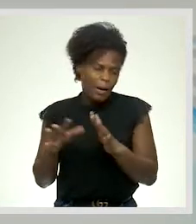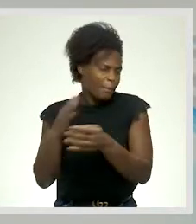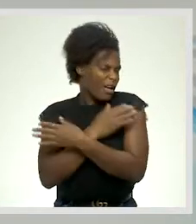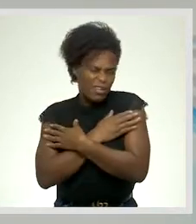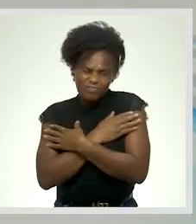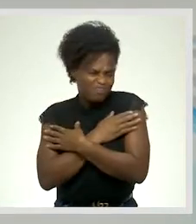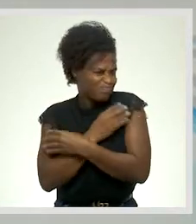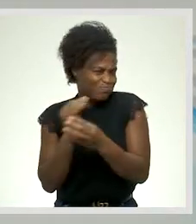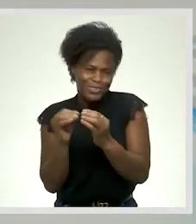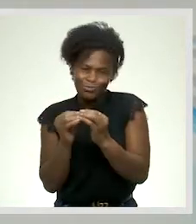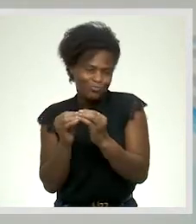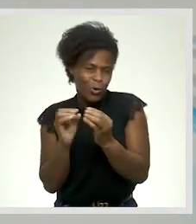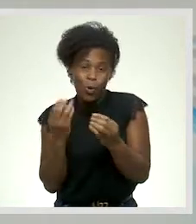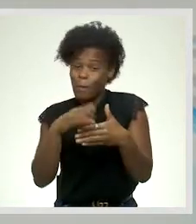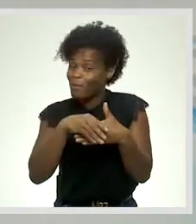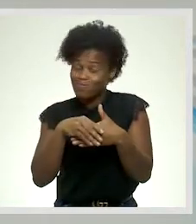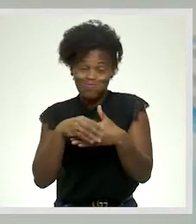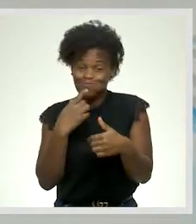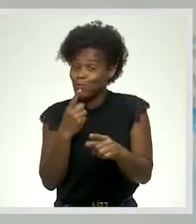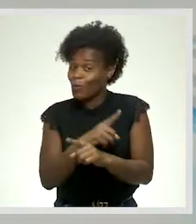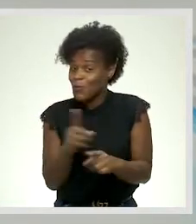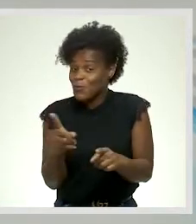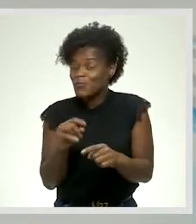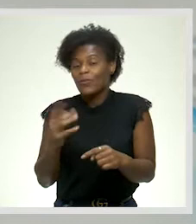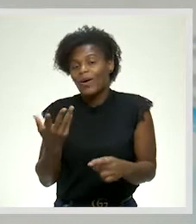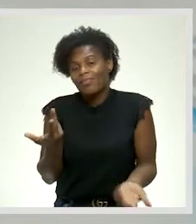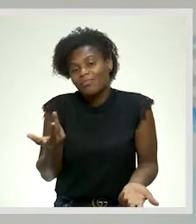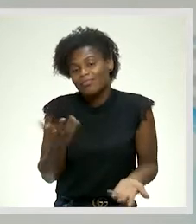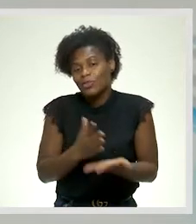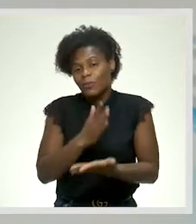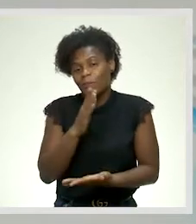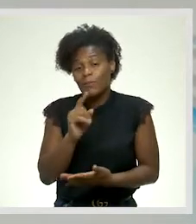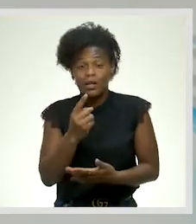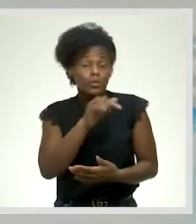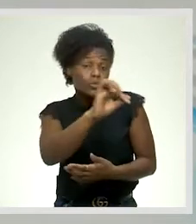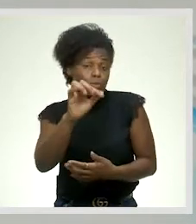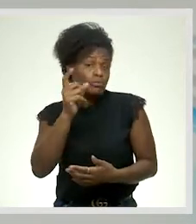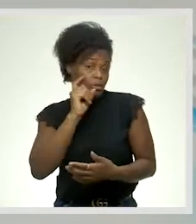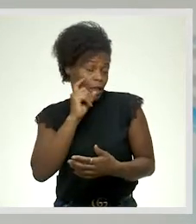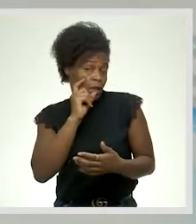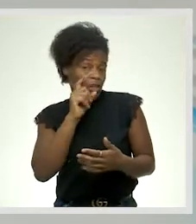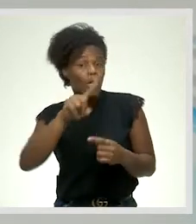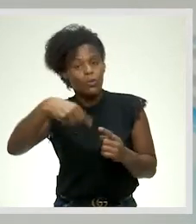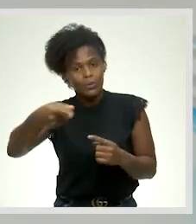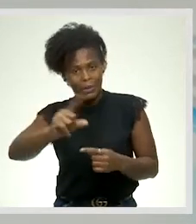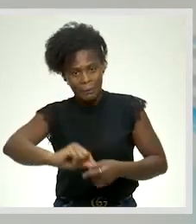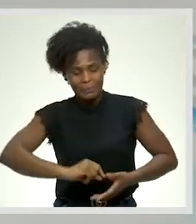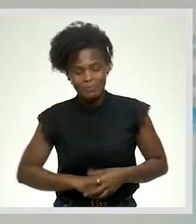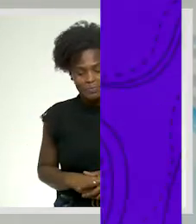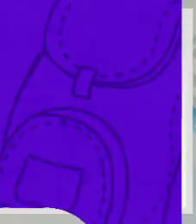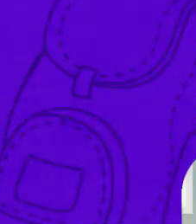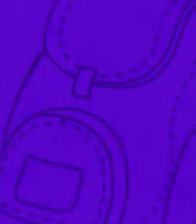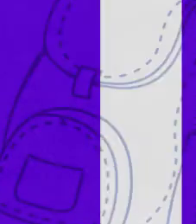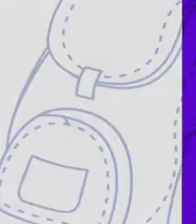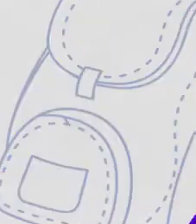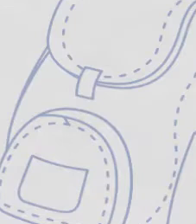abraços, beijinhos ou apertos de mão, quanto mais não seja para se proteger a si e aos outros.